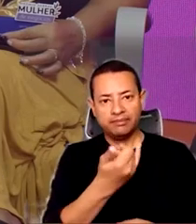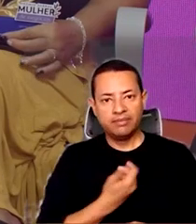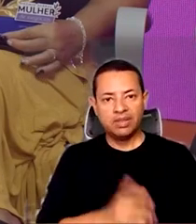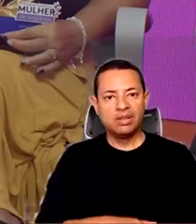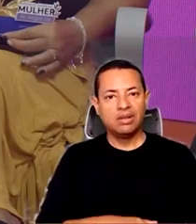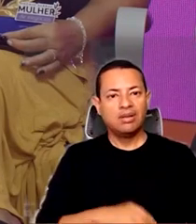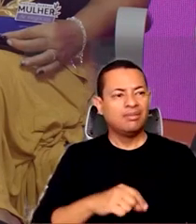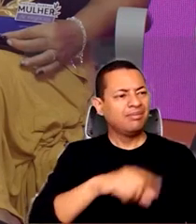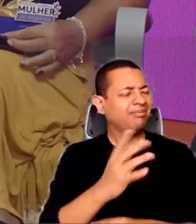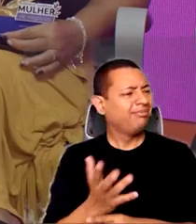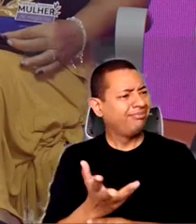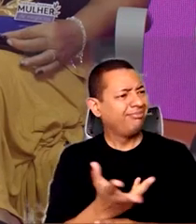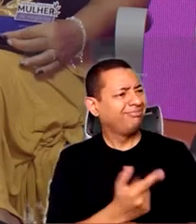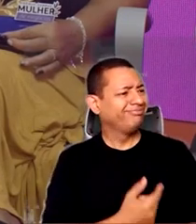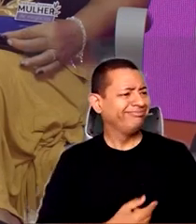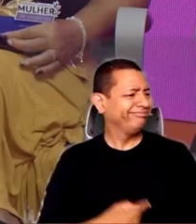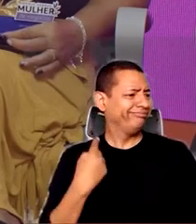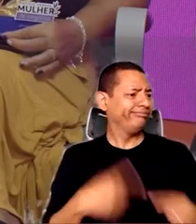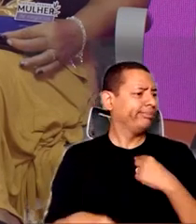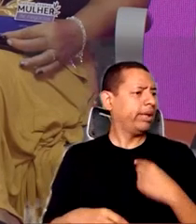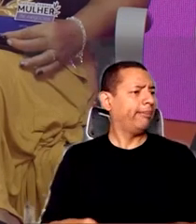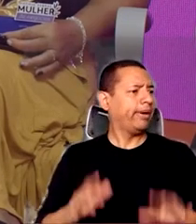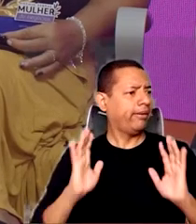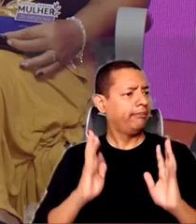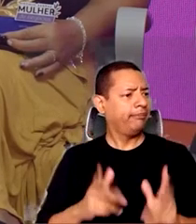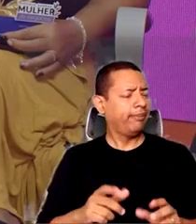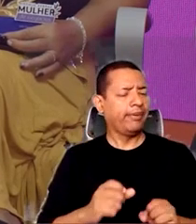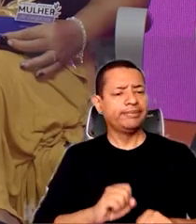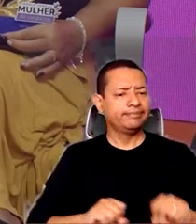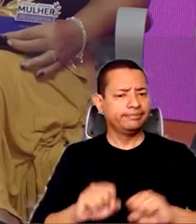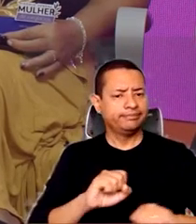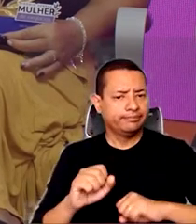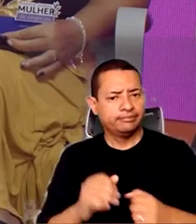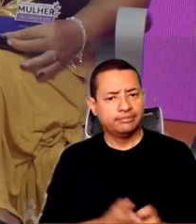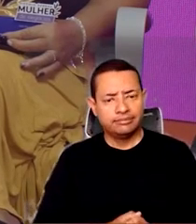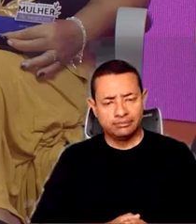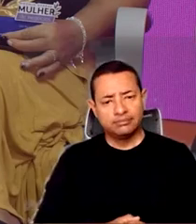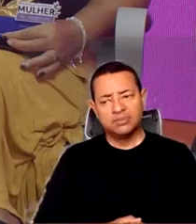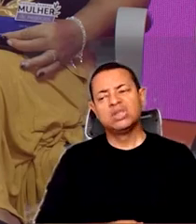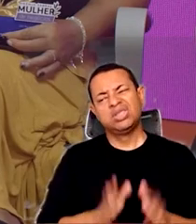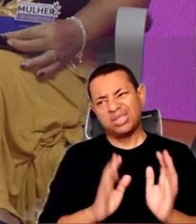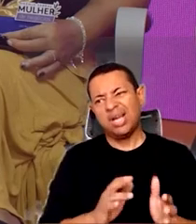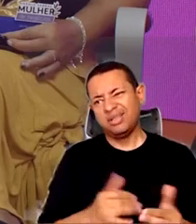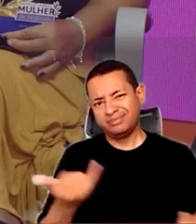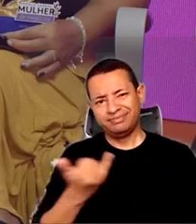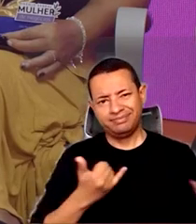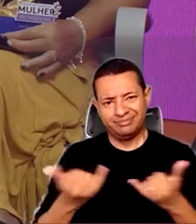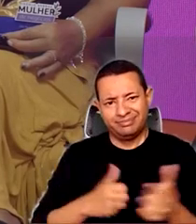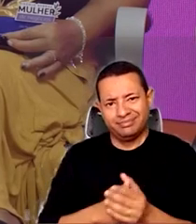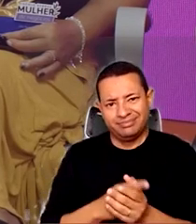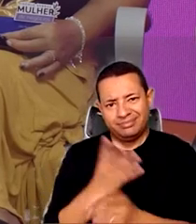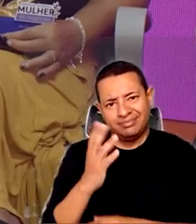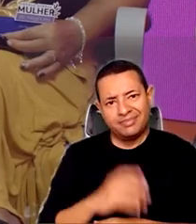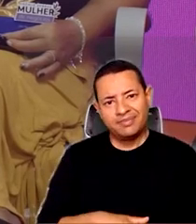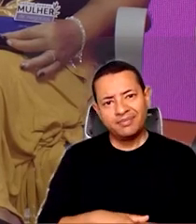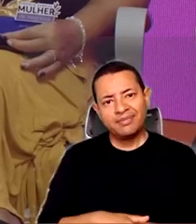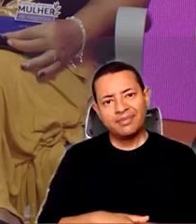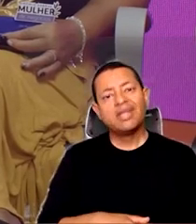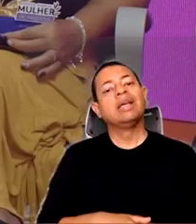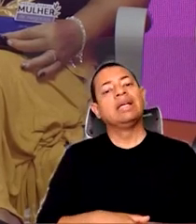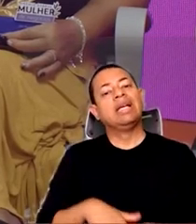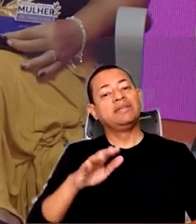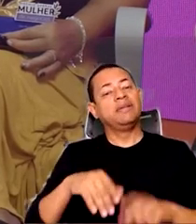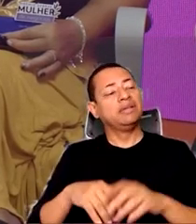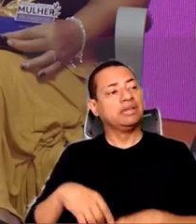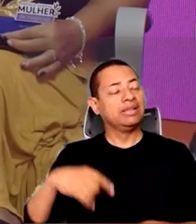ai mas você vai em tal evento mas não tem nada a ver com a limpeza né Já ouvi várias várias vezes isso daí e de repente é justamente